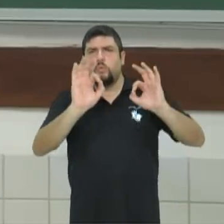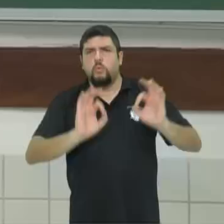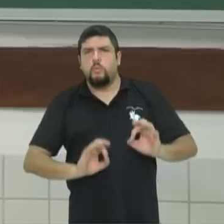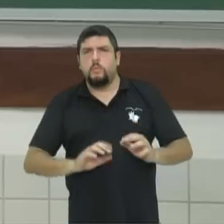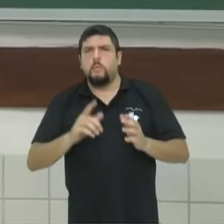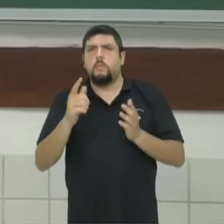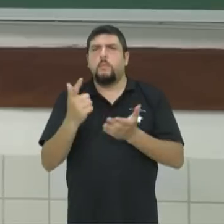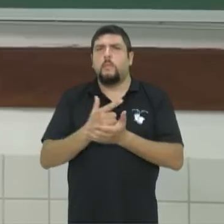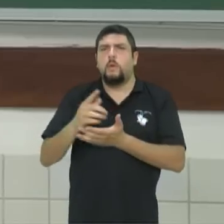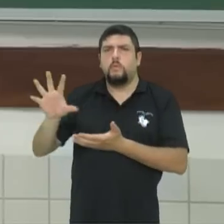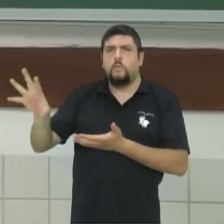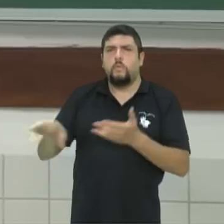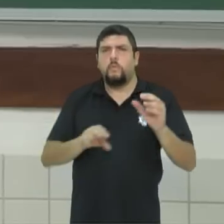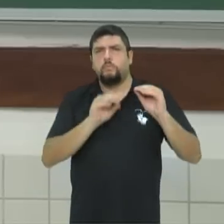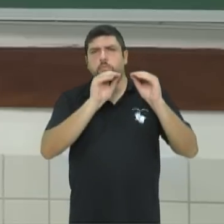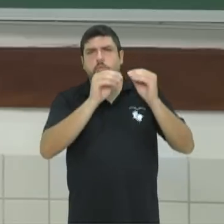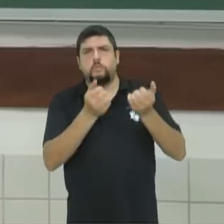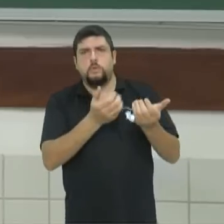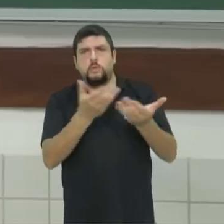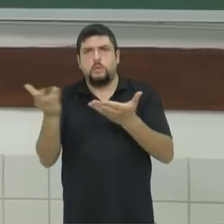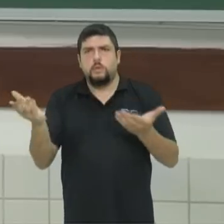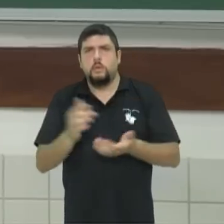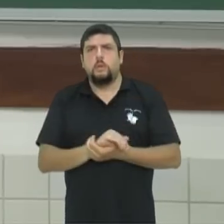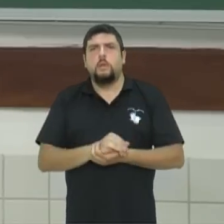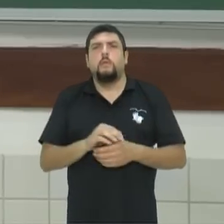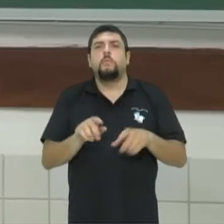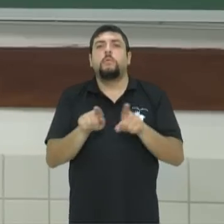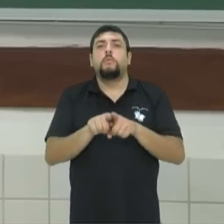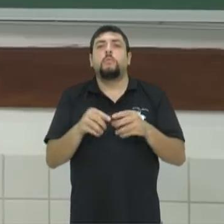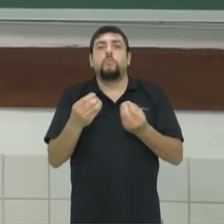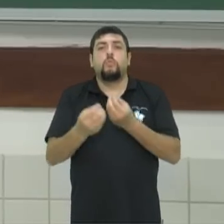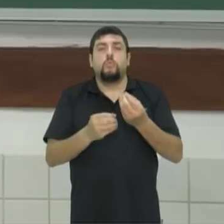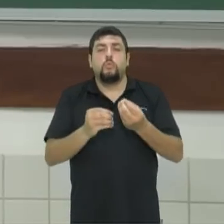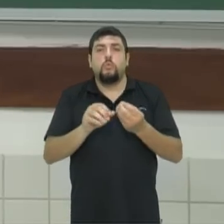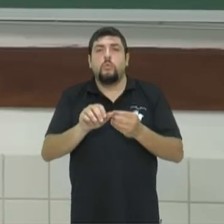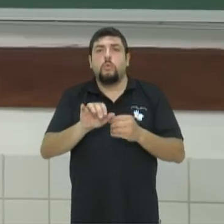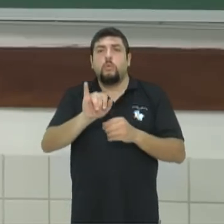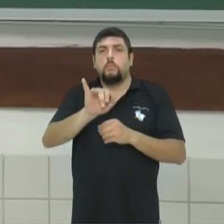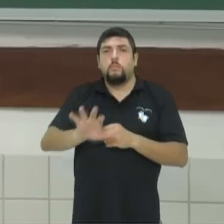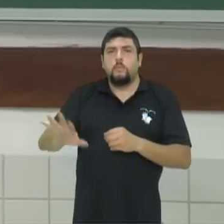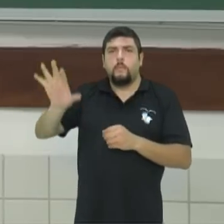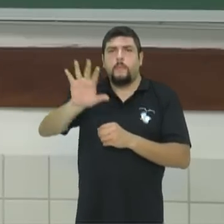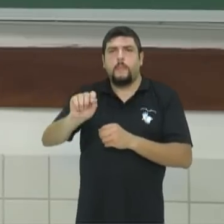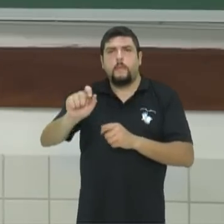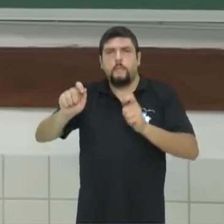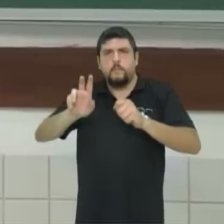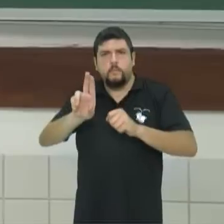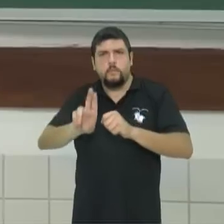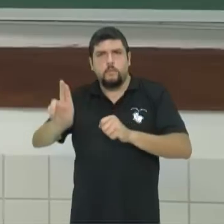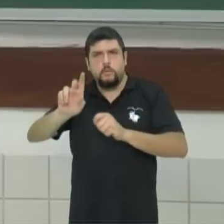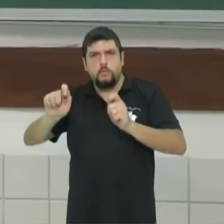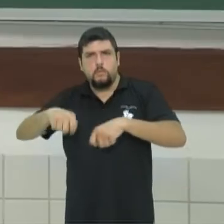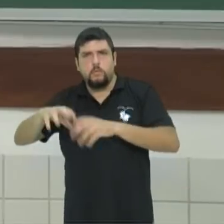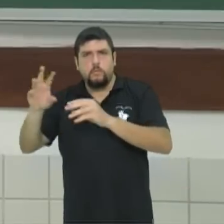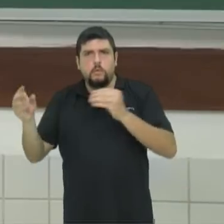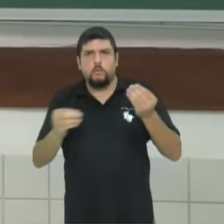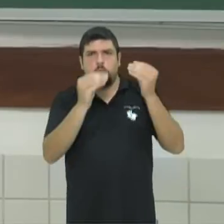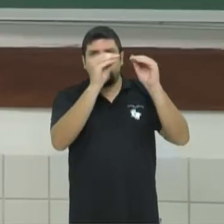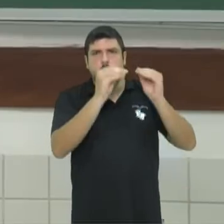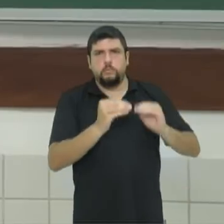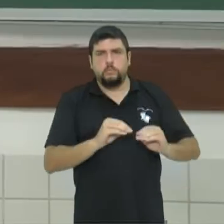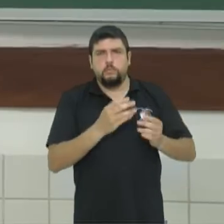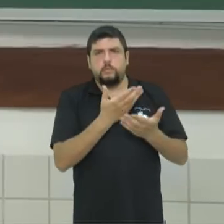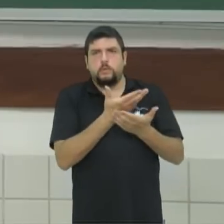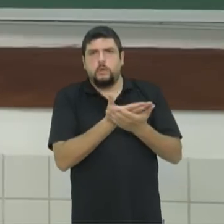dos livros, né, mas outras imagens que são disponíveis para pesquisar e para serem utilizadas, né, em aulas